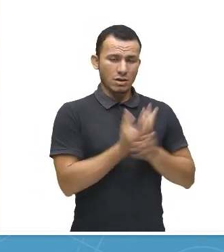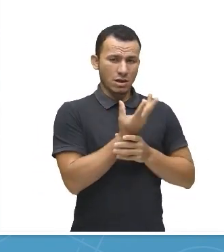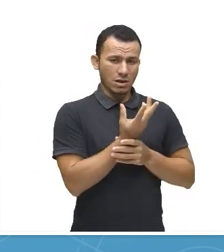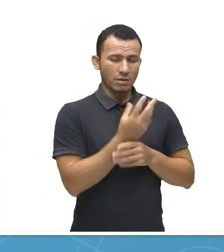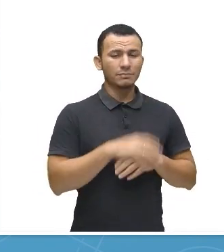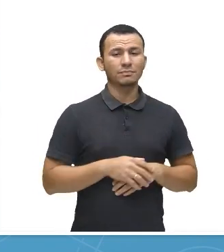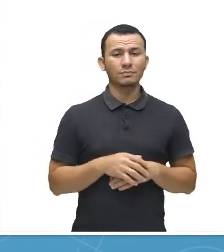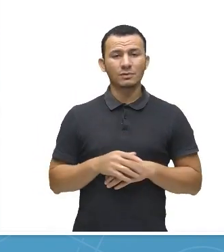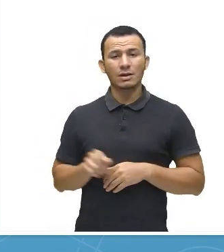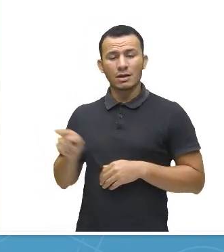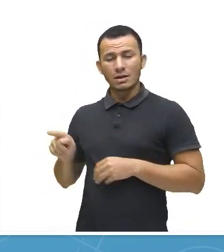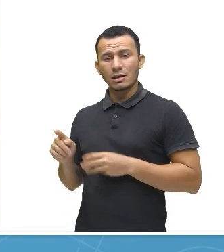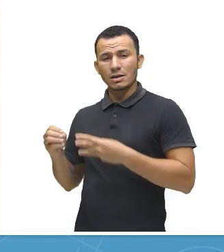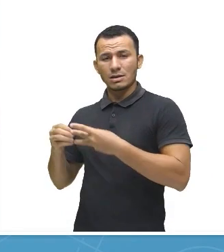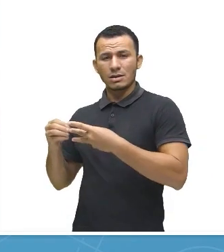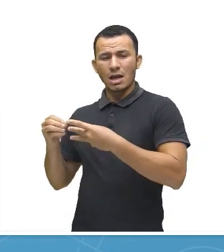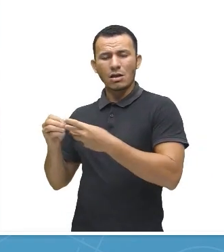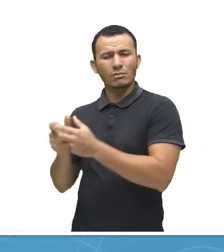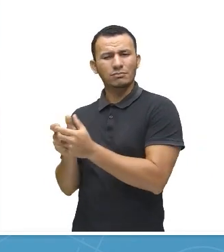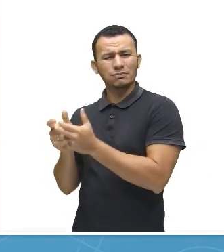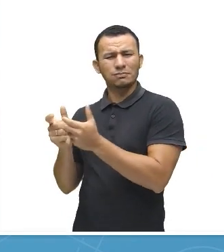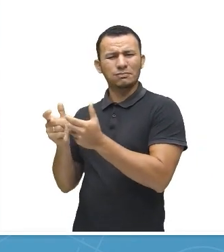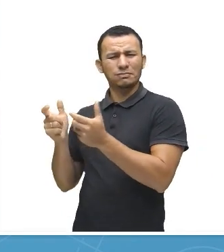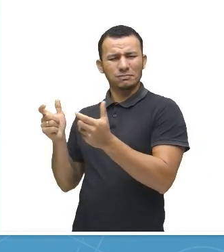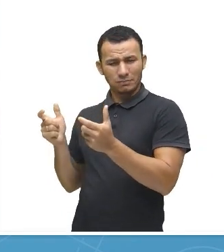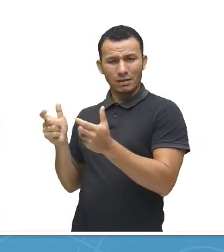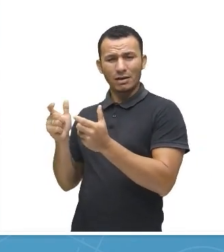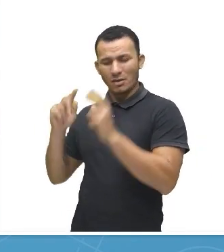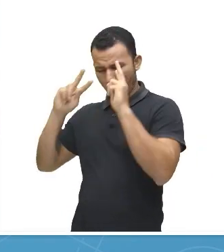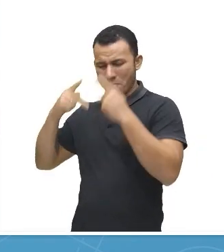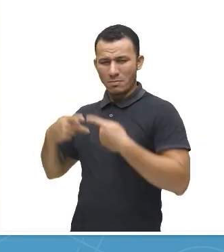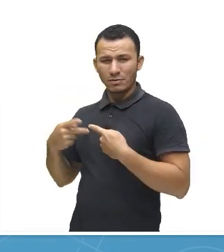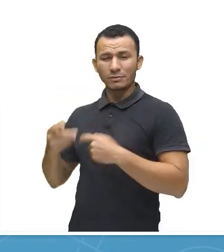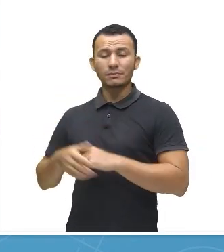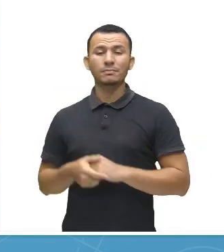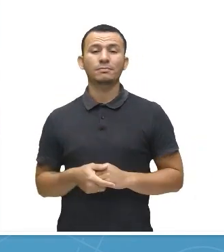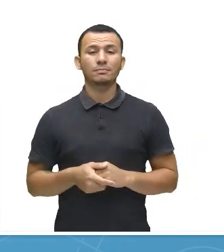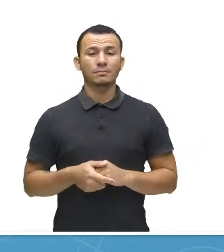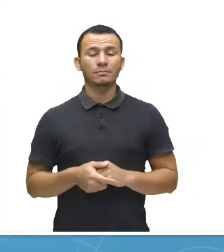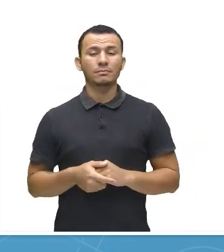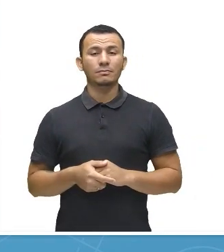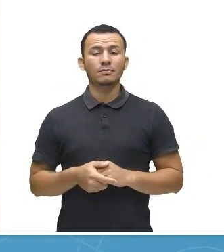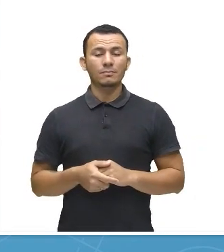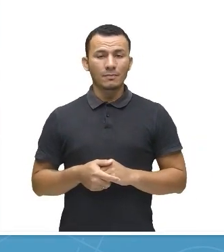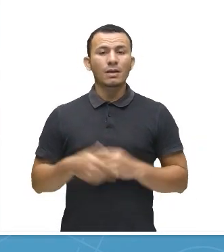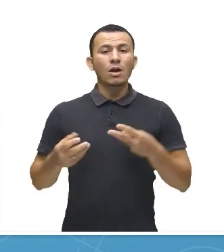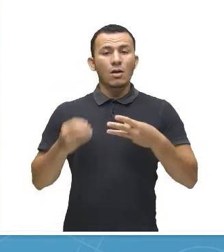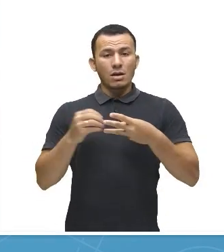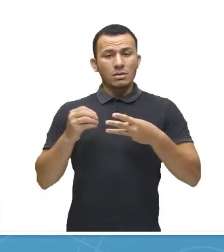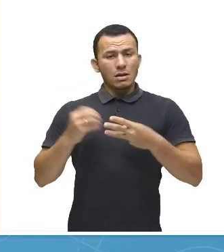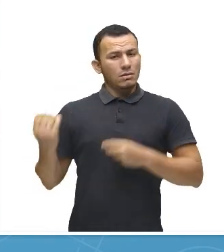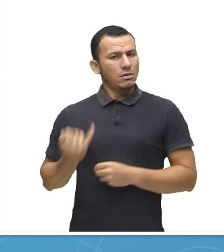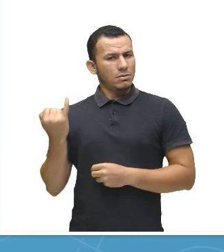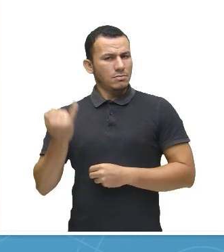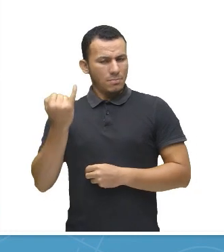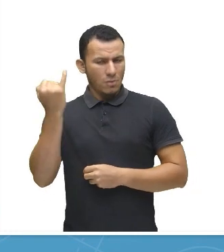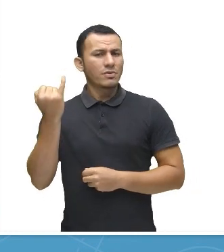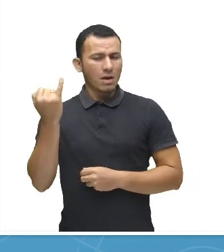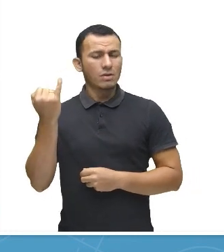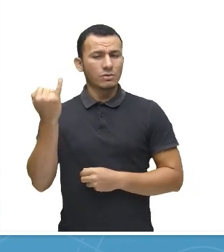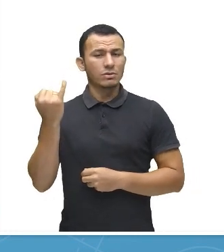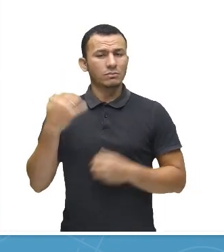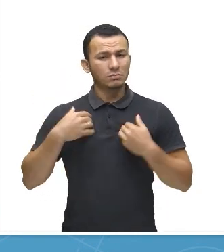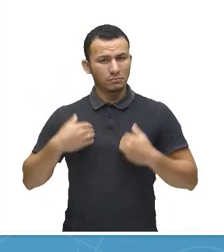às vezes pluricelulares, como nós, por exemplo, nós humanos. Então, a célula, ela é super importante, ela é